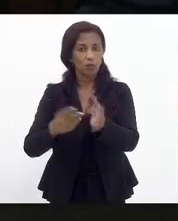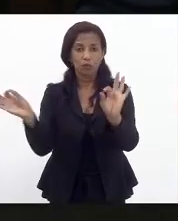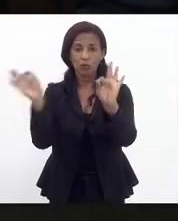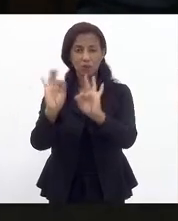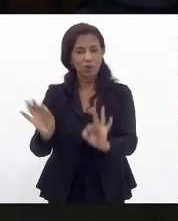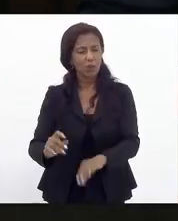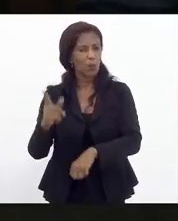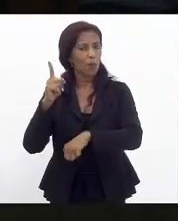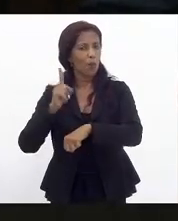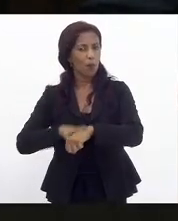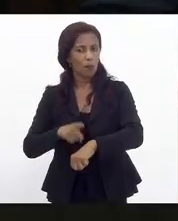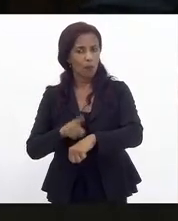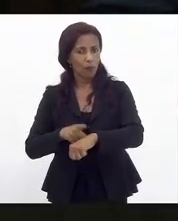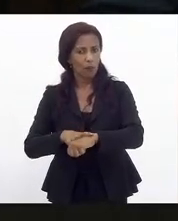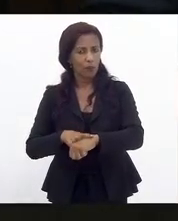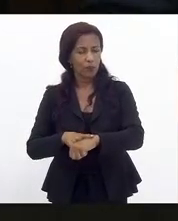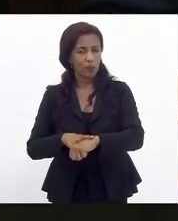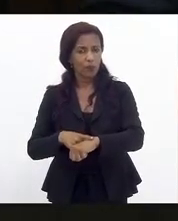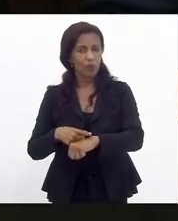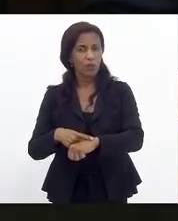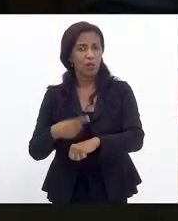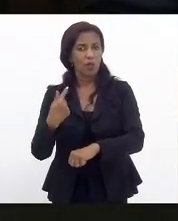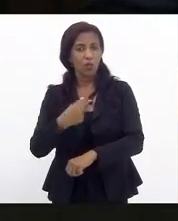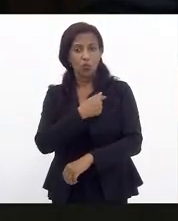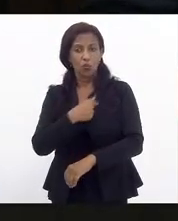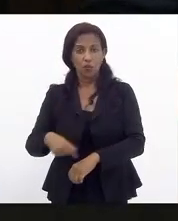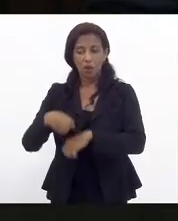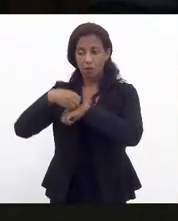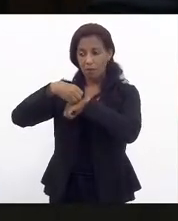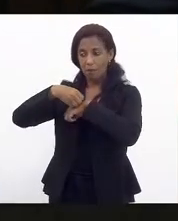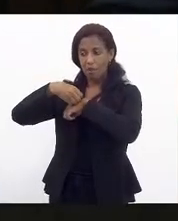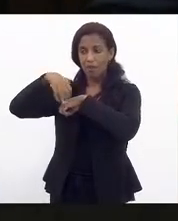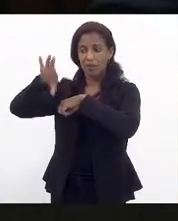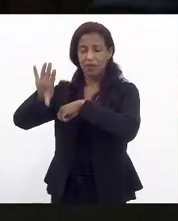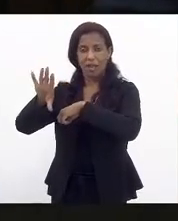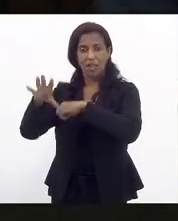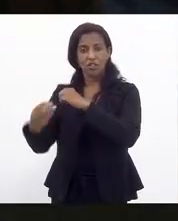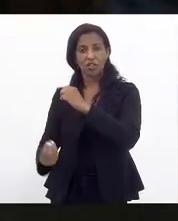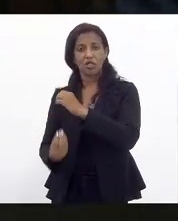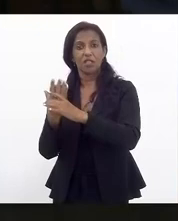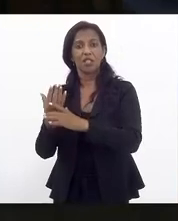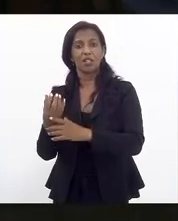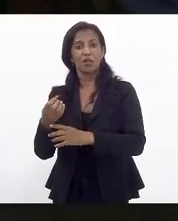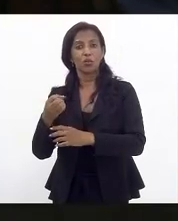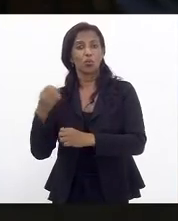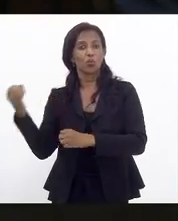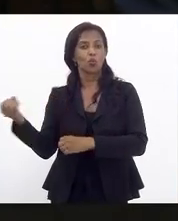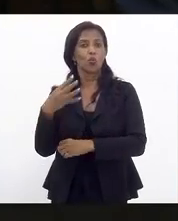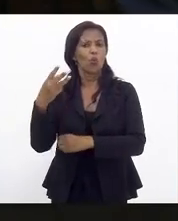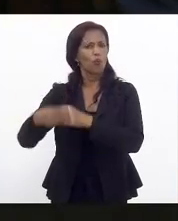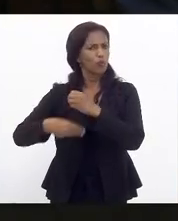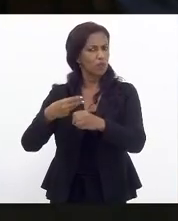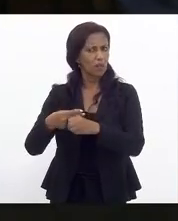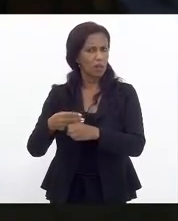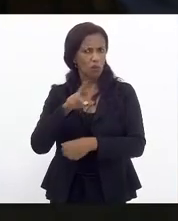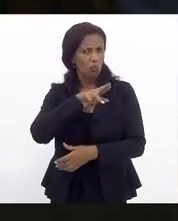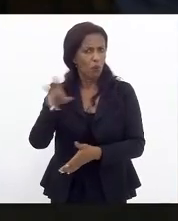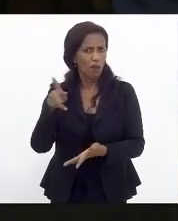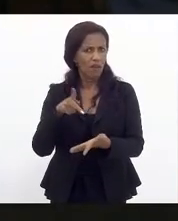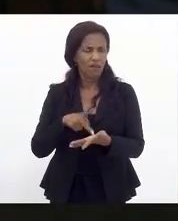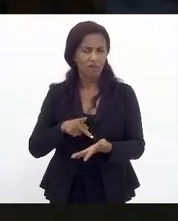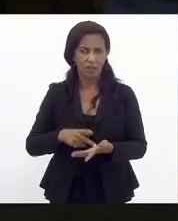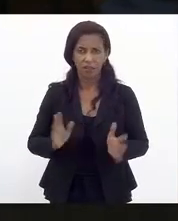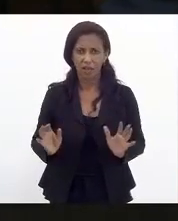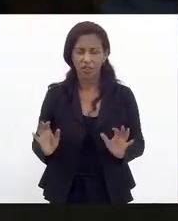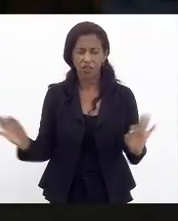momento o compromisso do Governo do Estado e mandar mensagem criando um novo triênio isso não é verdade